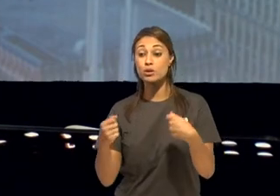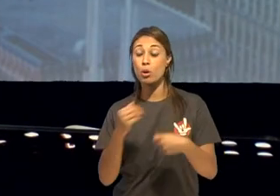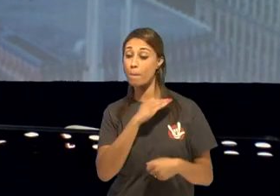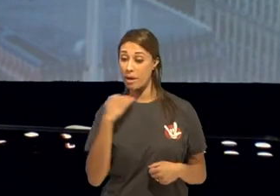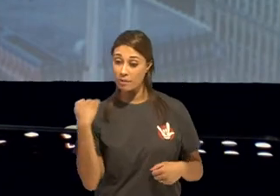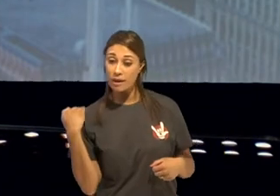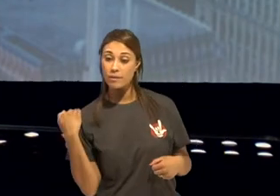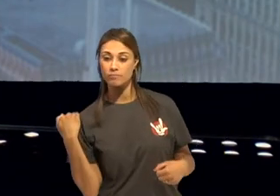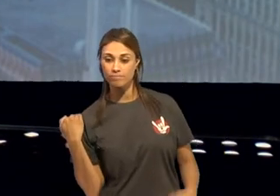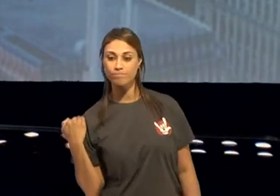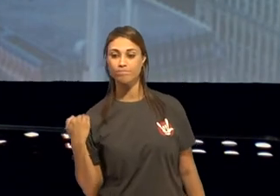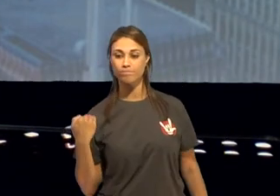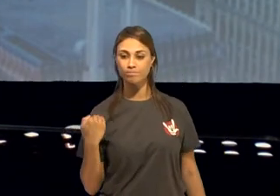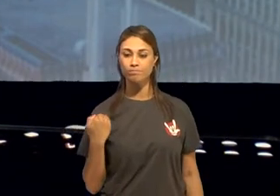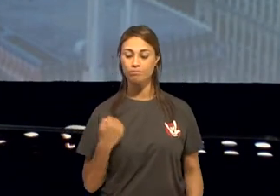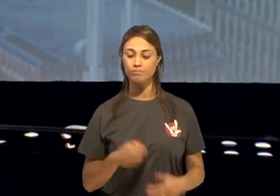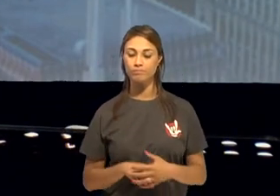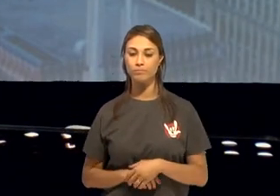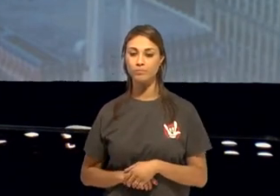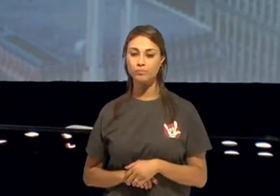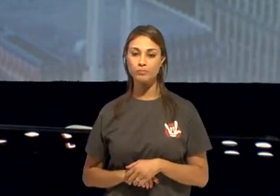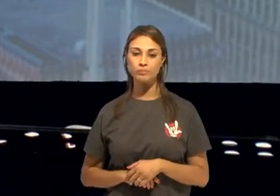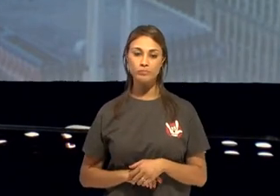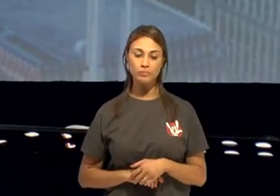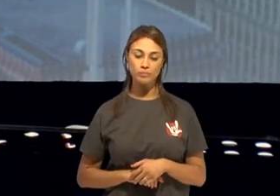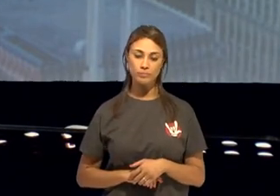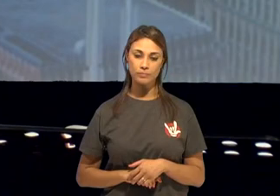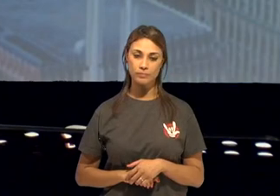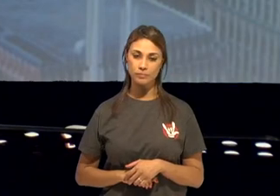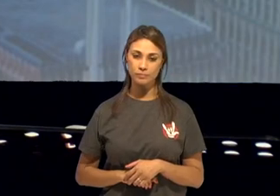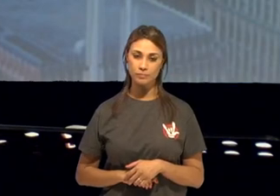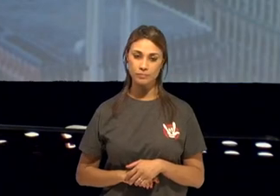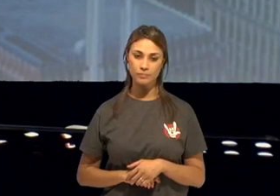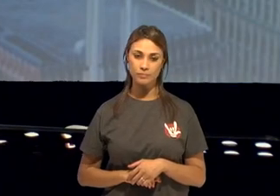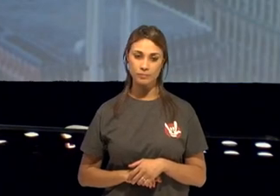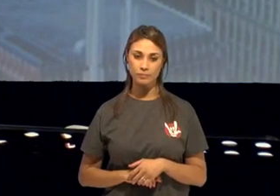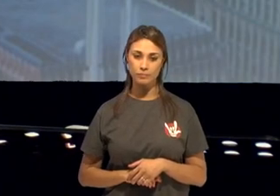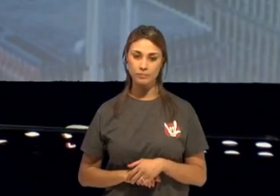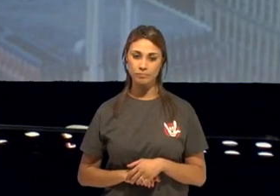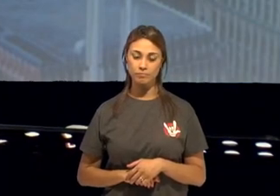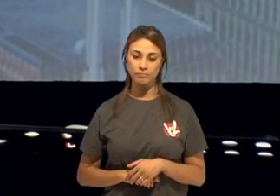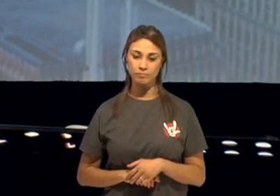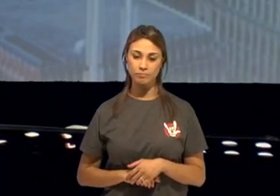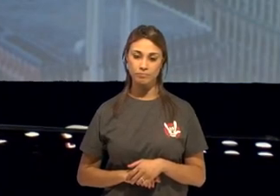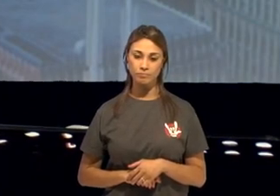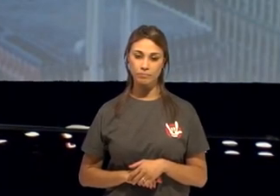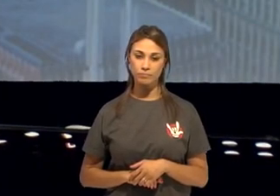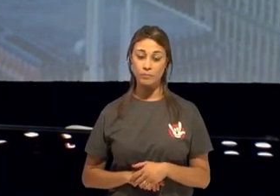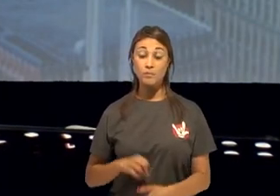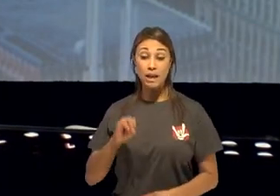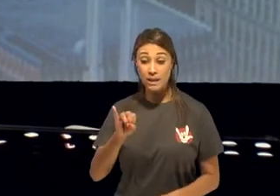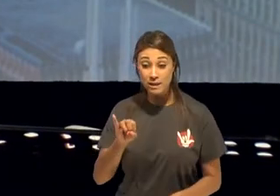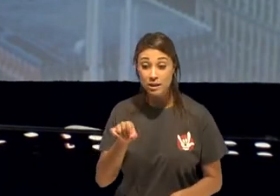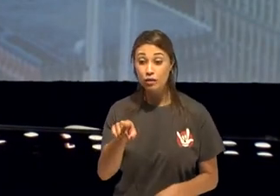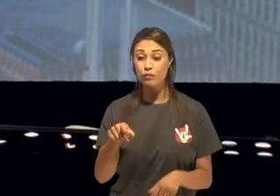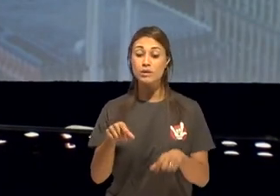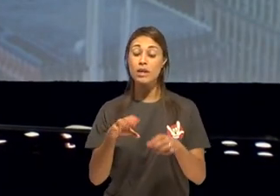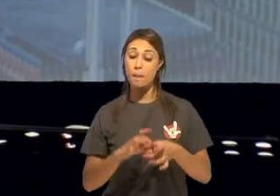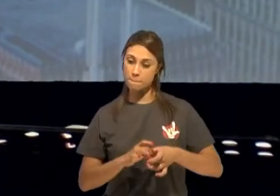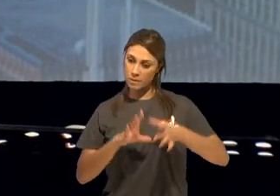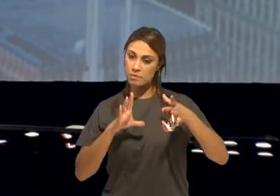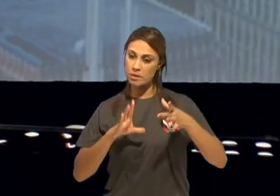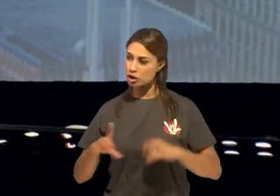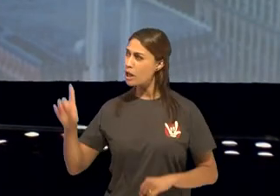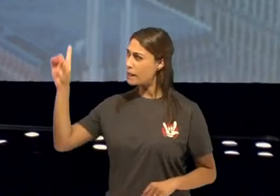seu território aumenta. Mas quem apedreja, o seu território diminui. Então não deixe,